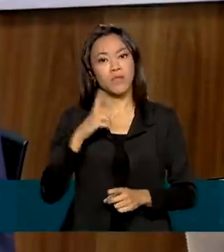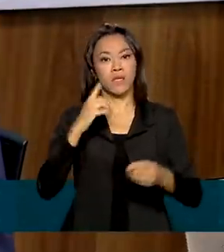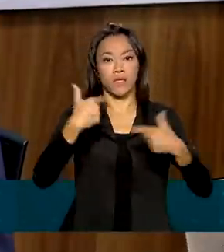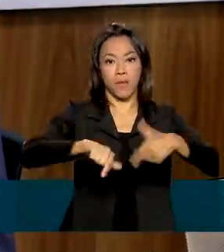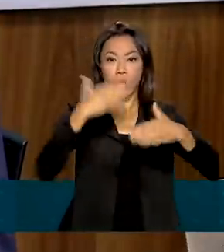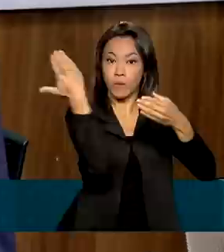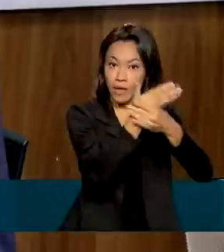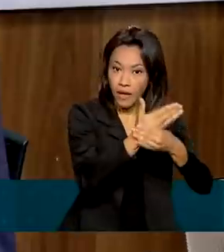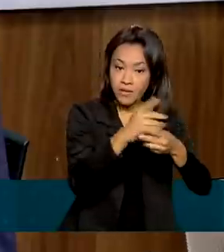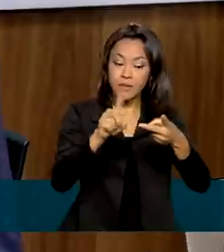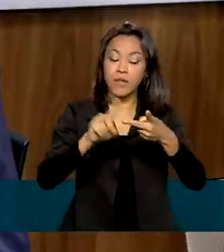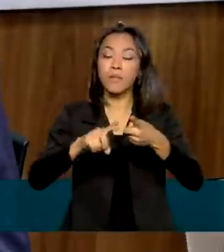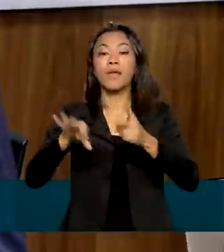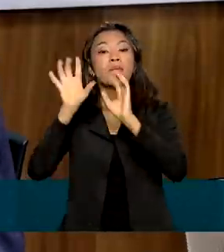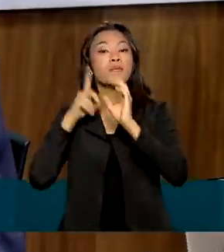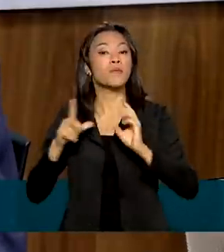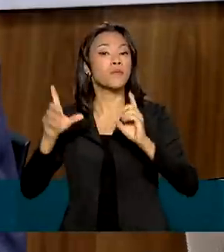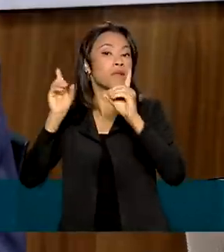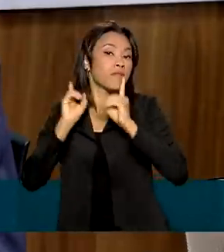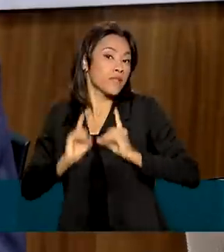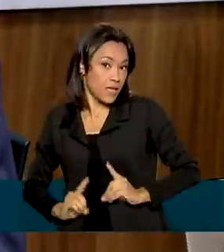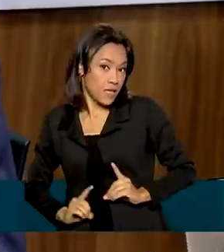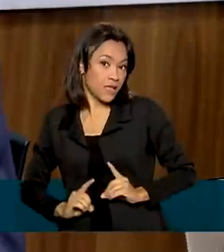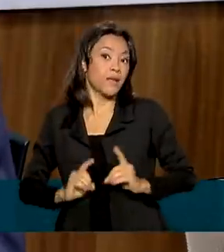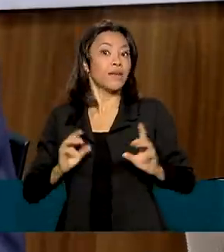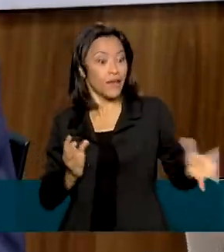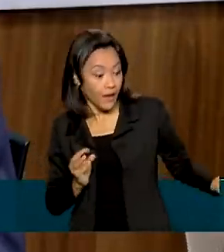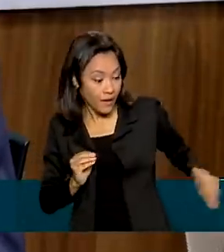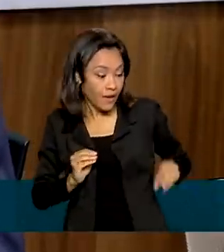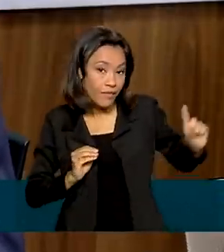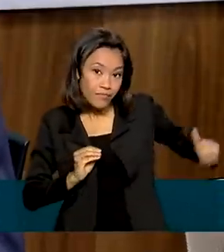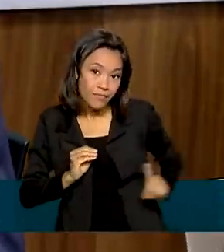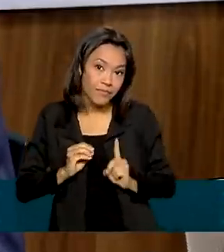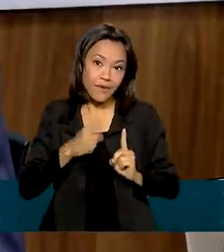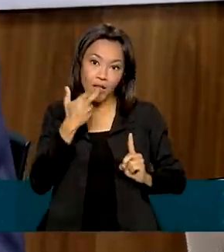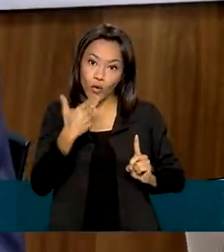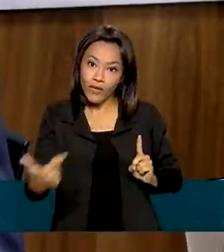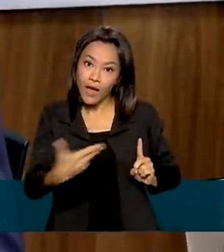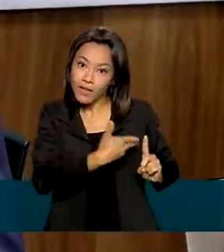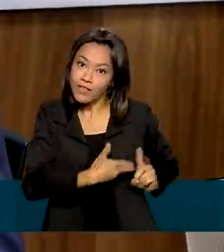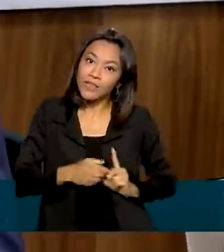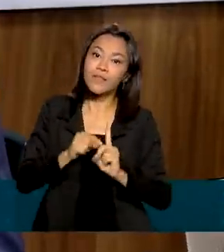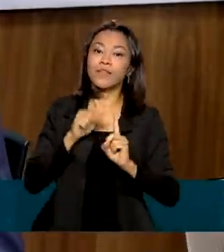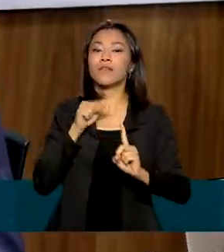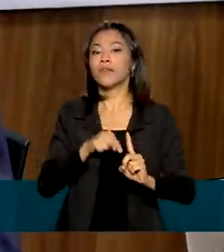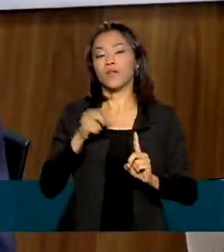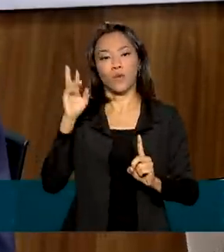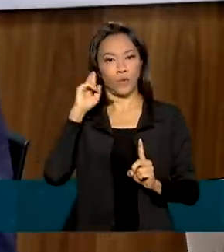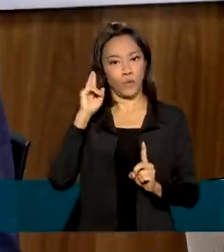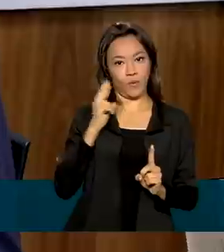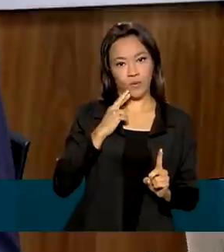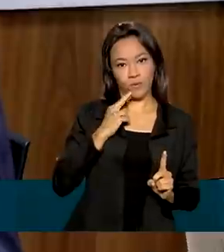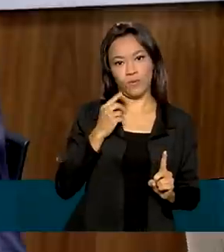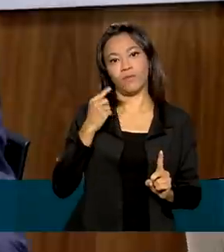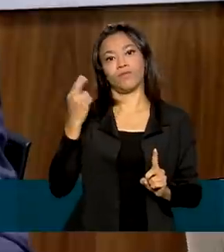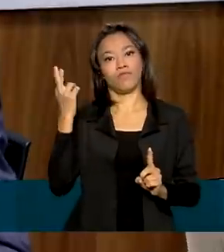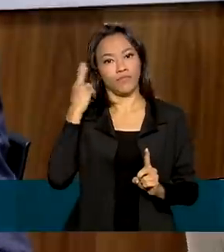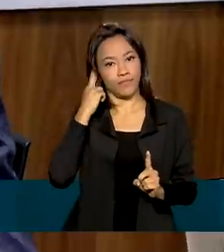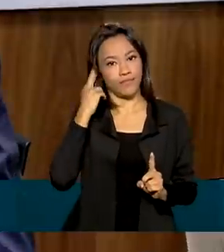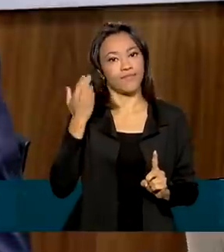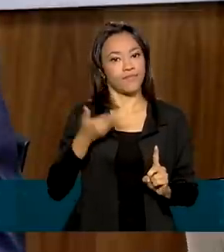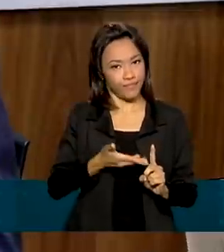EA novidade entrou nessa conta os deficientes e auditivos Então